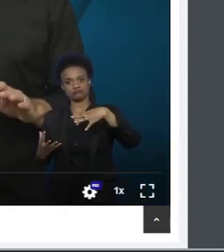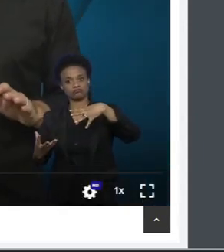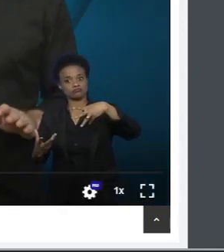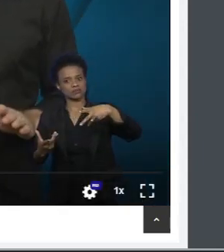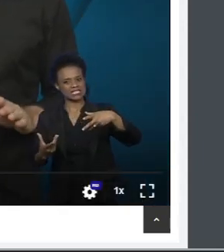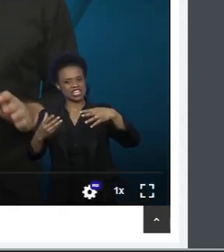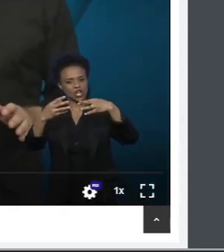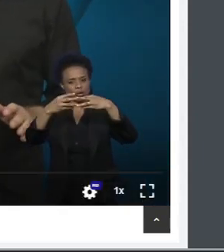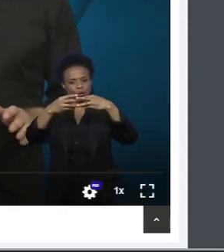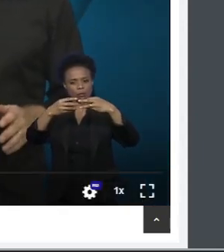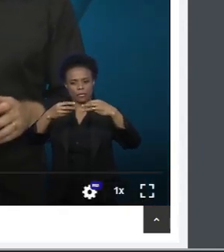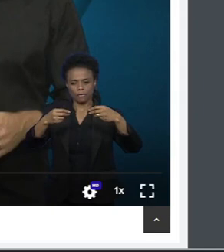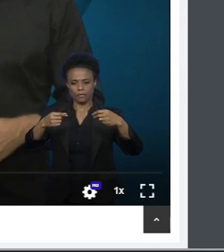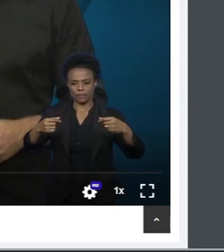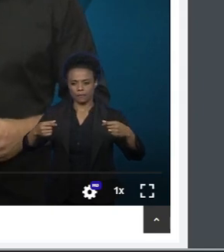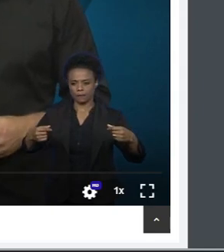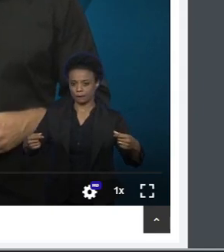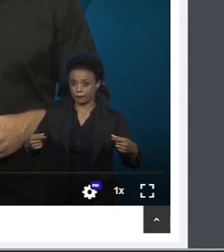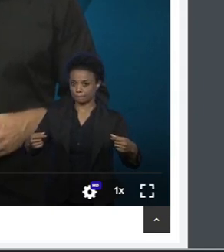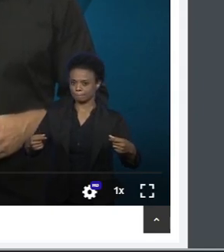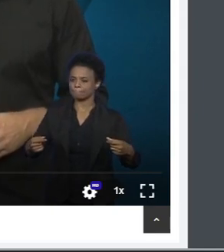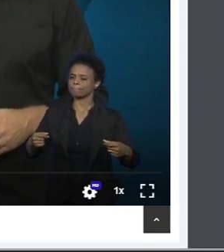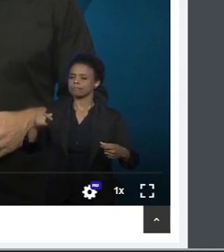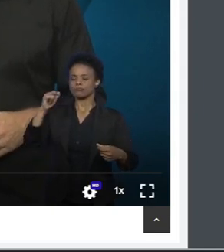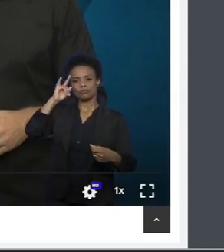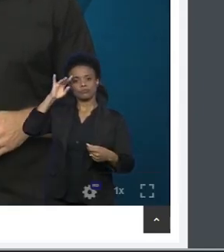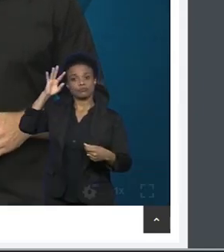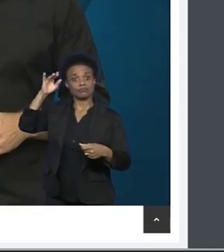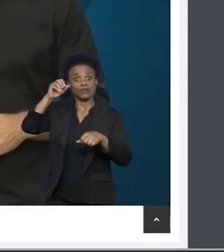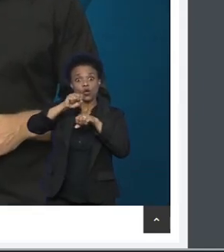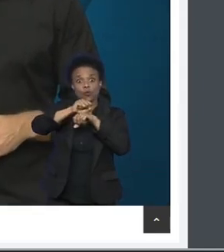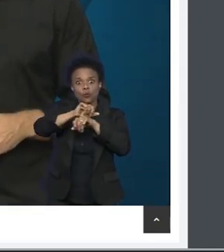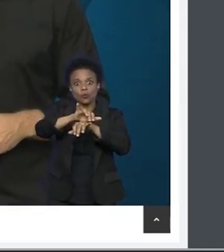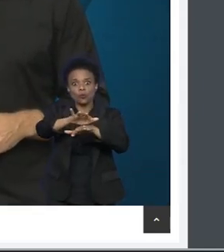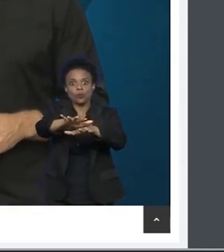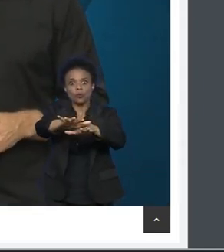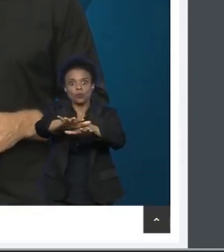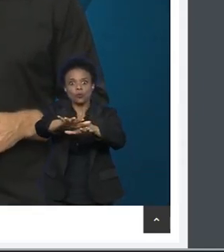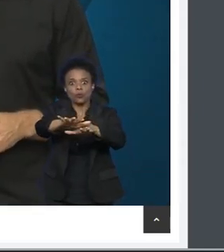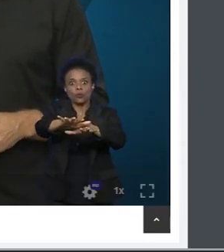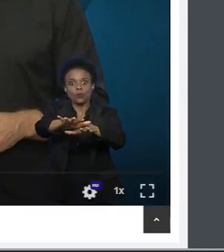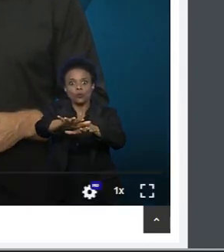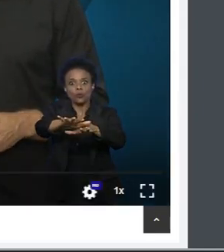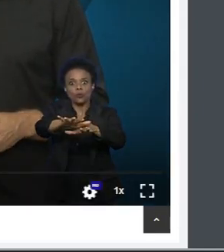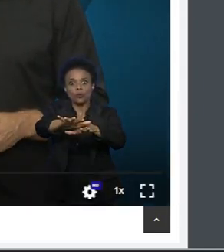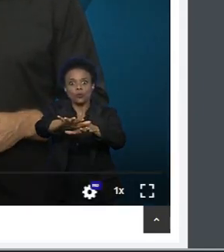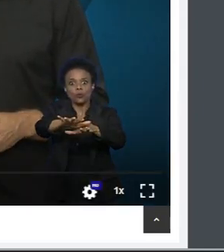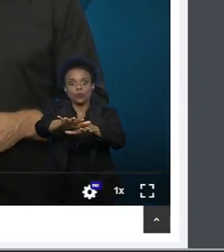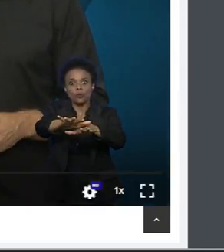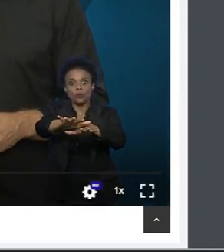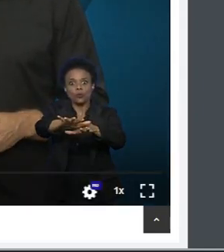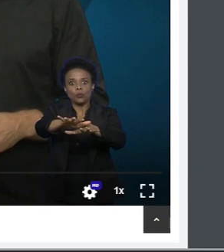de o aquecimento global ser uma teoria altamente difundida, a teoria de Gaia